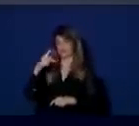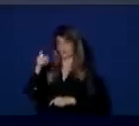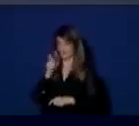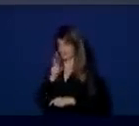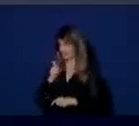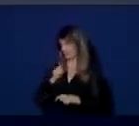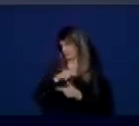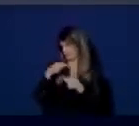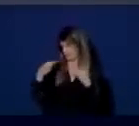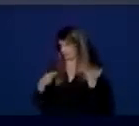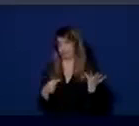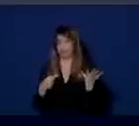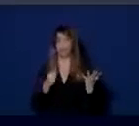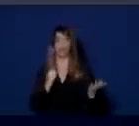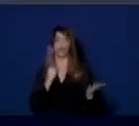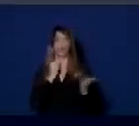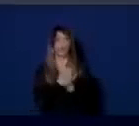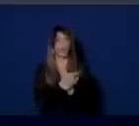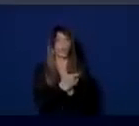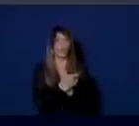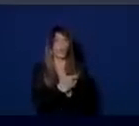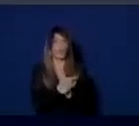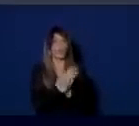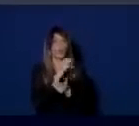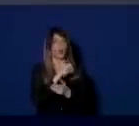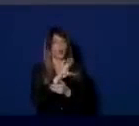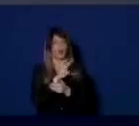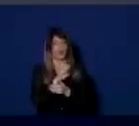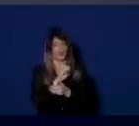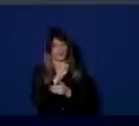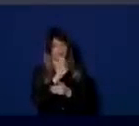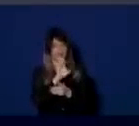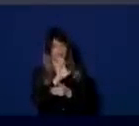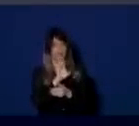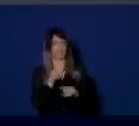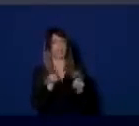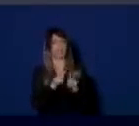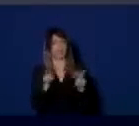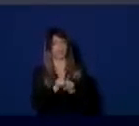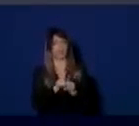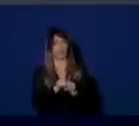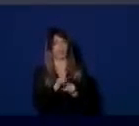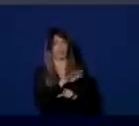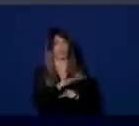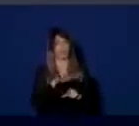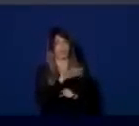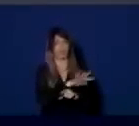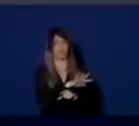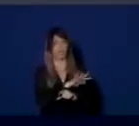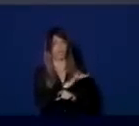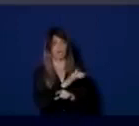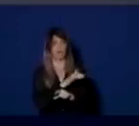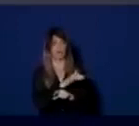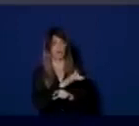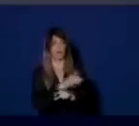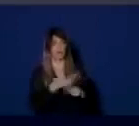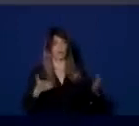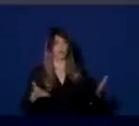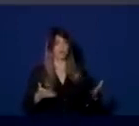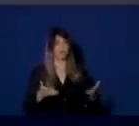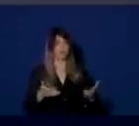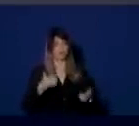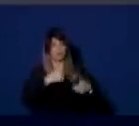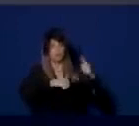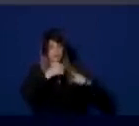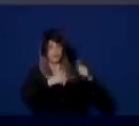etc., que compra esses converts também por uma ineficiência de mercado para explorar a